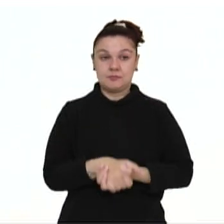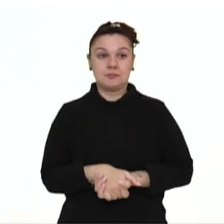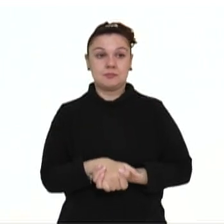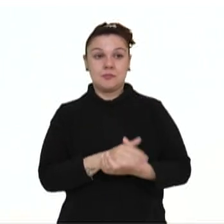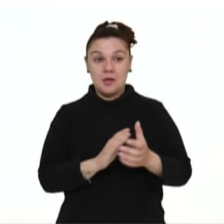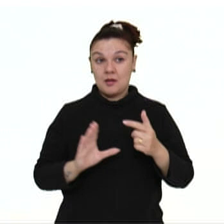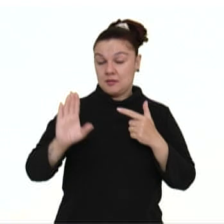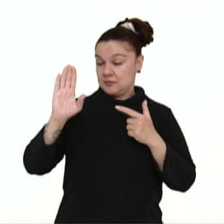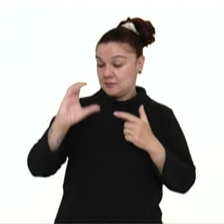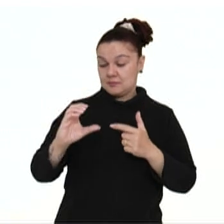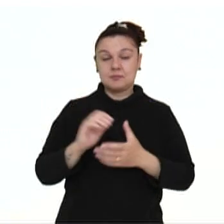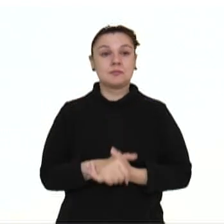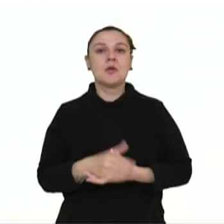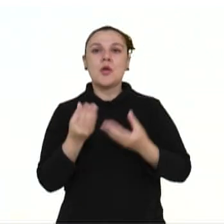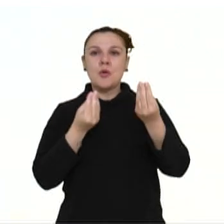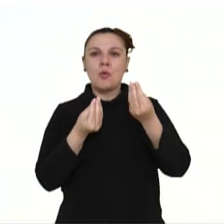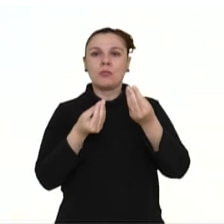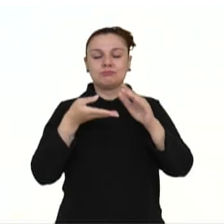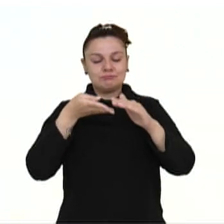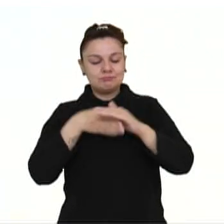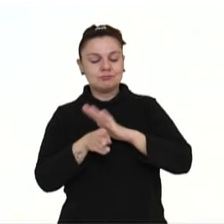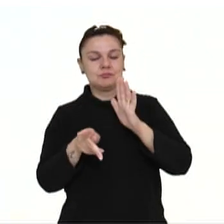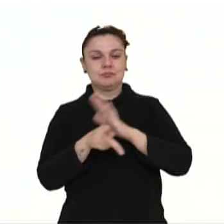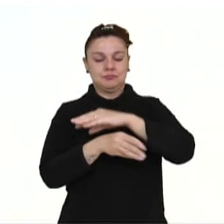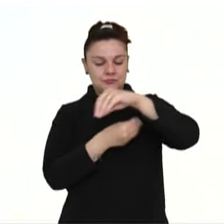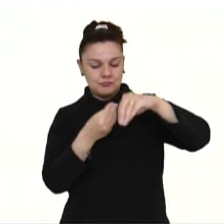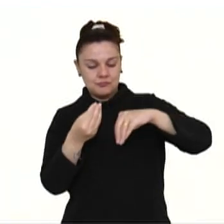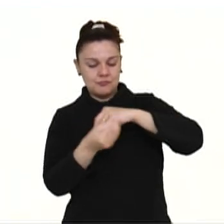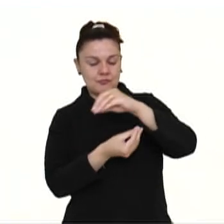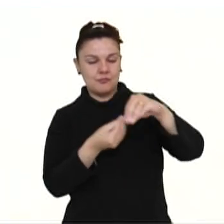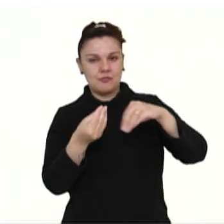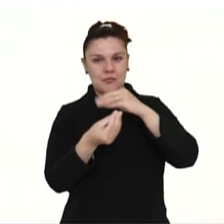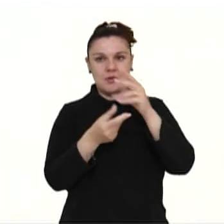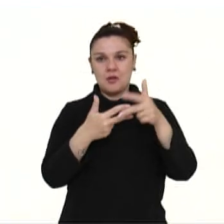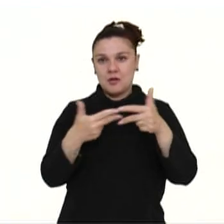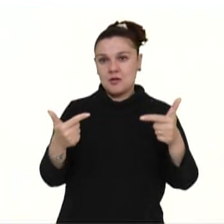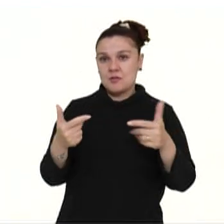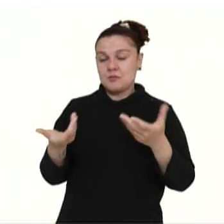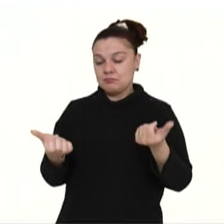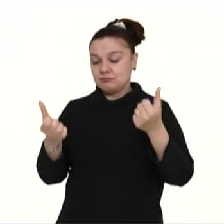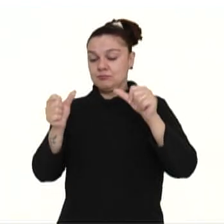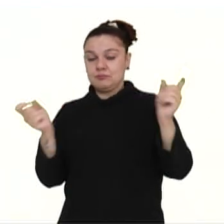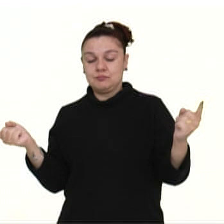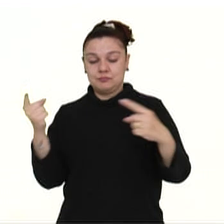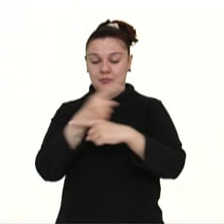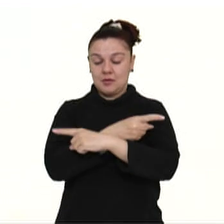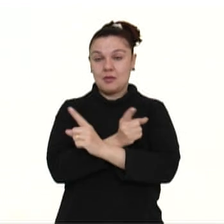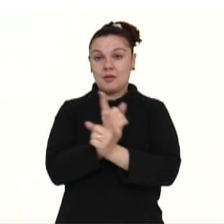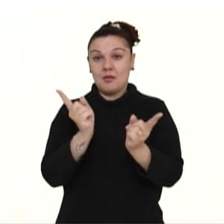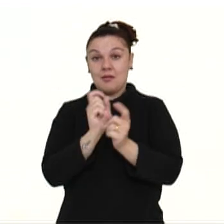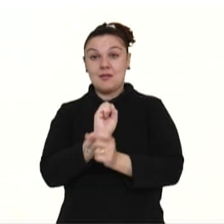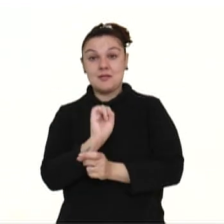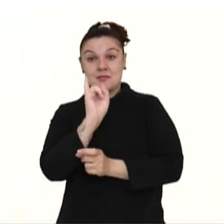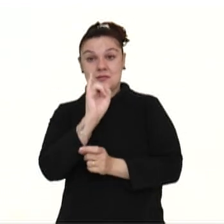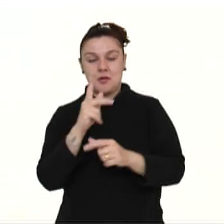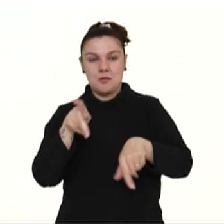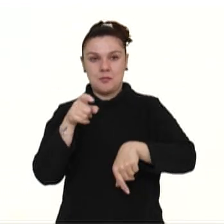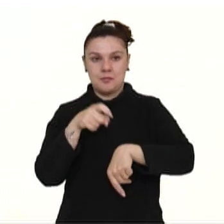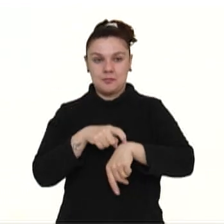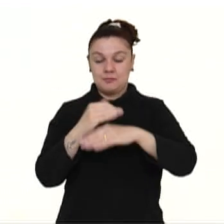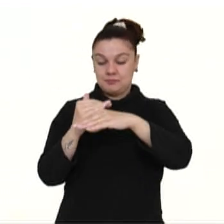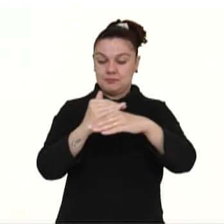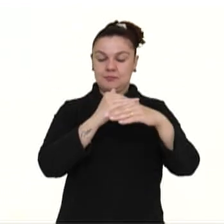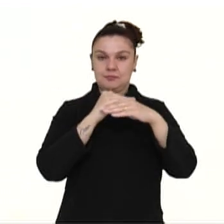E letra C. Como se comportam as concentrações dos reagentes dos produtos de uma reação reversível quando no estado